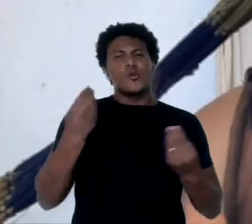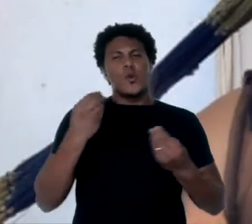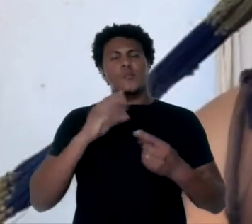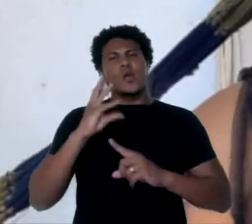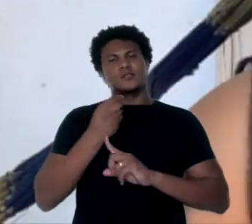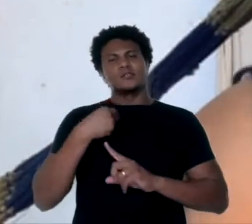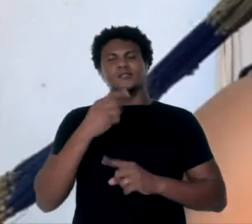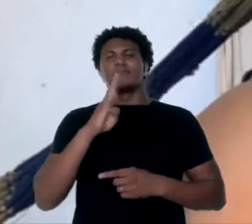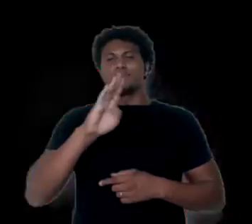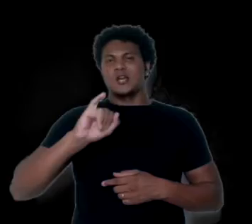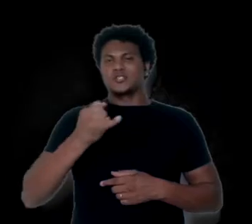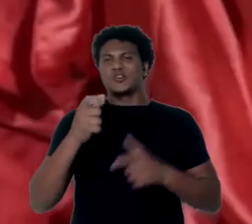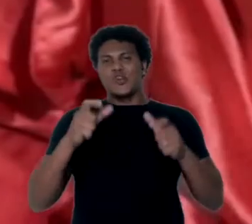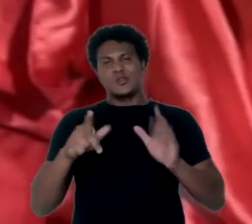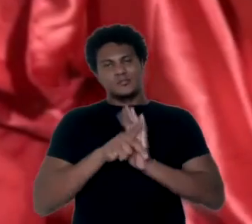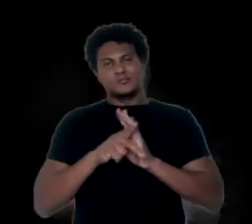no Grande Bom Jardim.